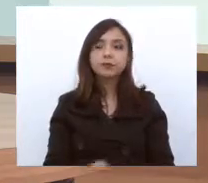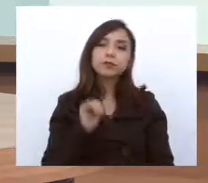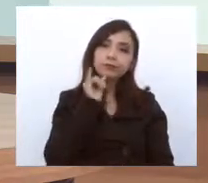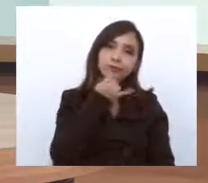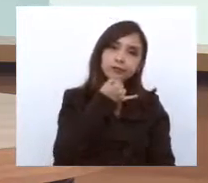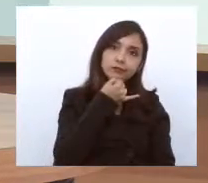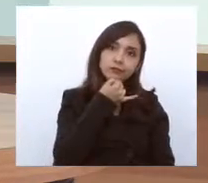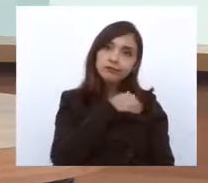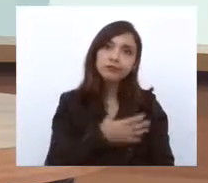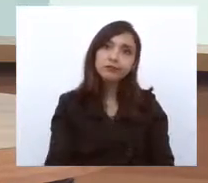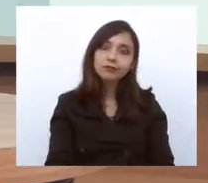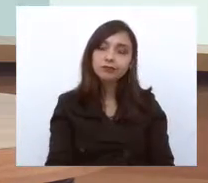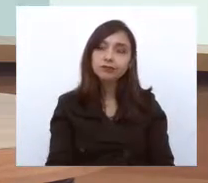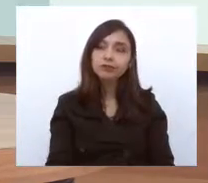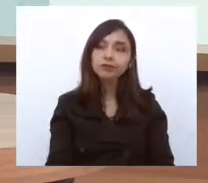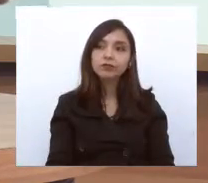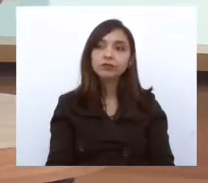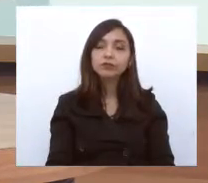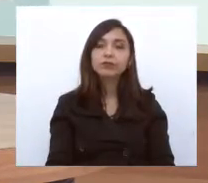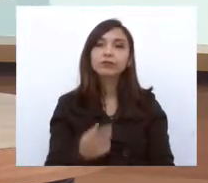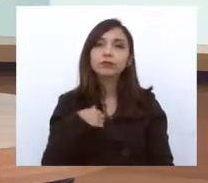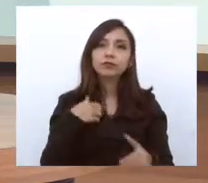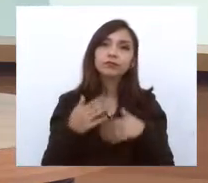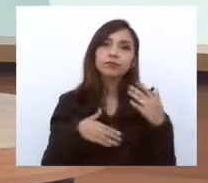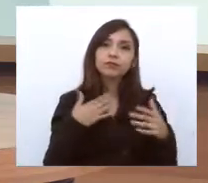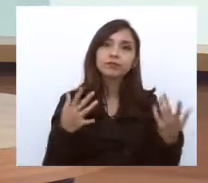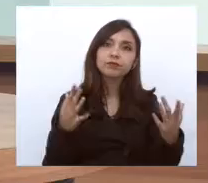Felizmente, os campos das vagens se acabando.